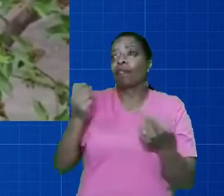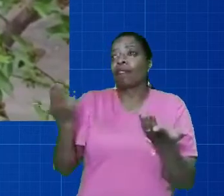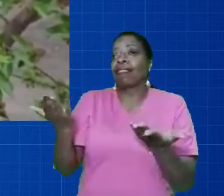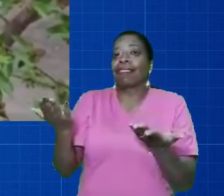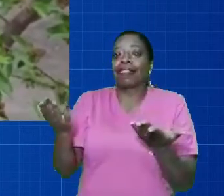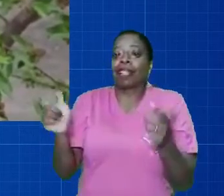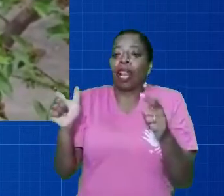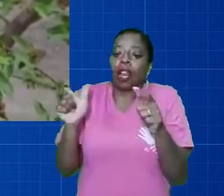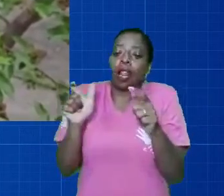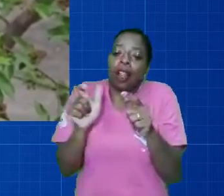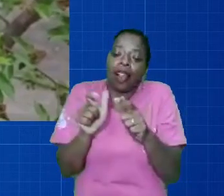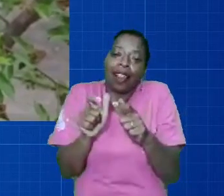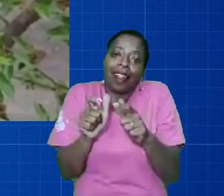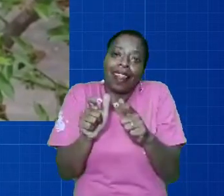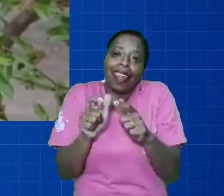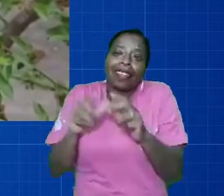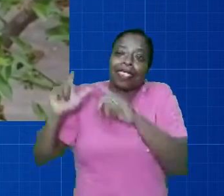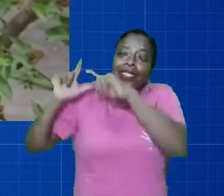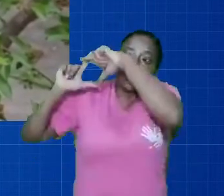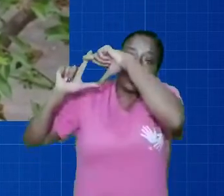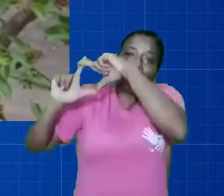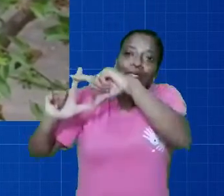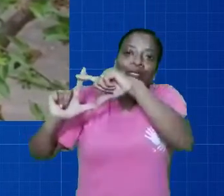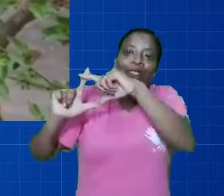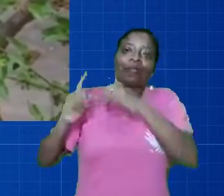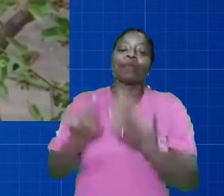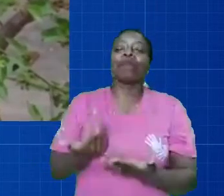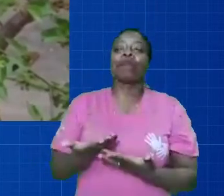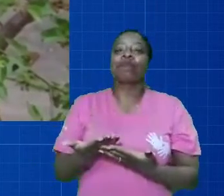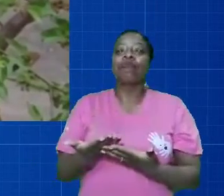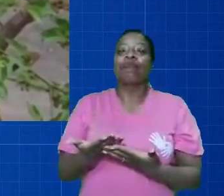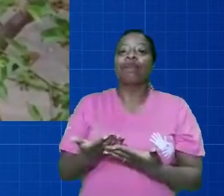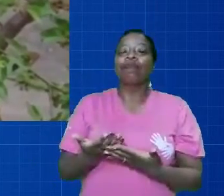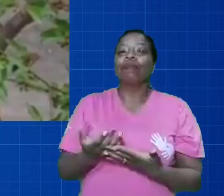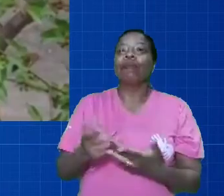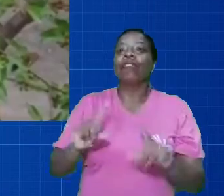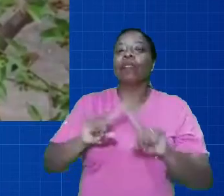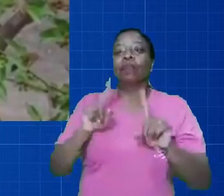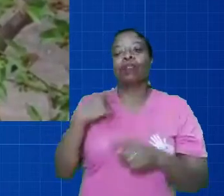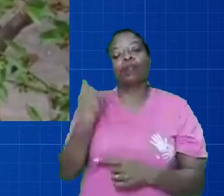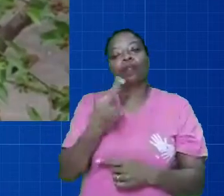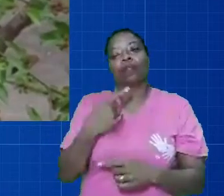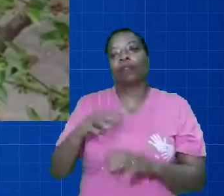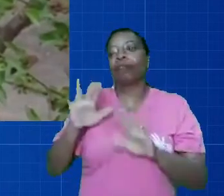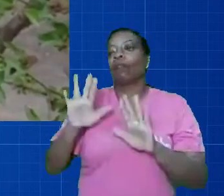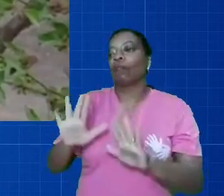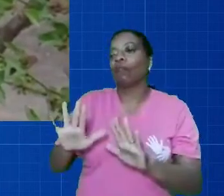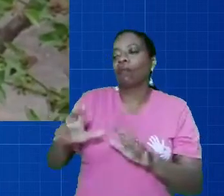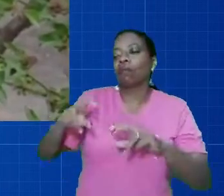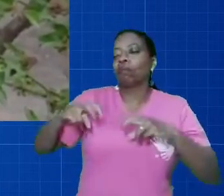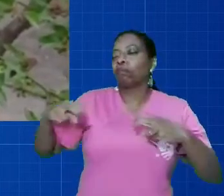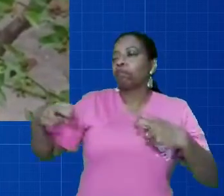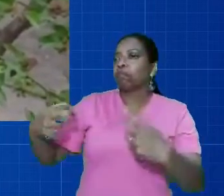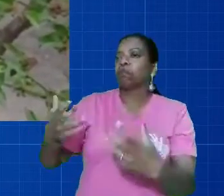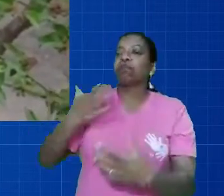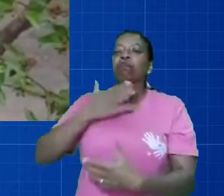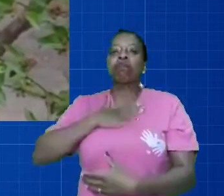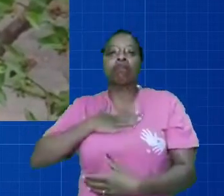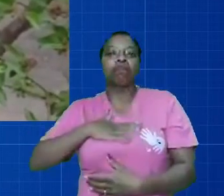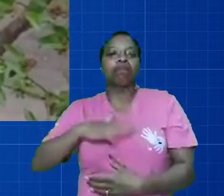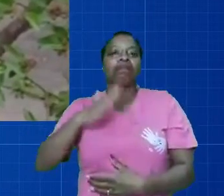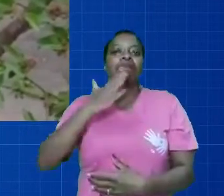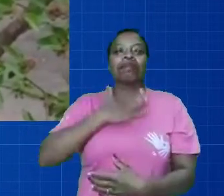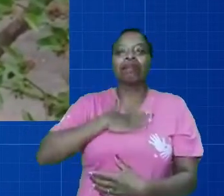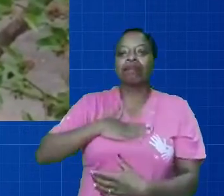E então a gente ficava bem aconchegante naquele lugar, dava para fazer os estudos, ficávamos geralmente até mais